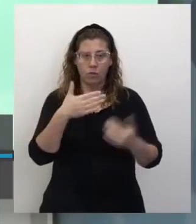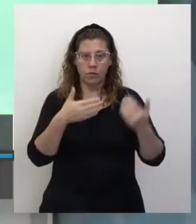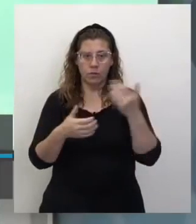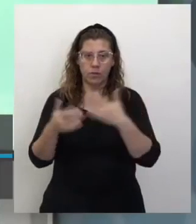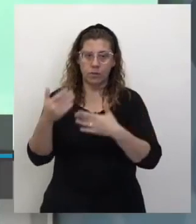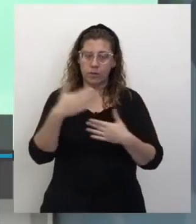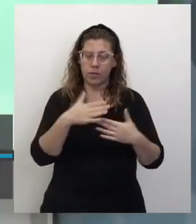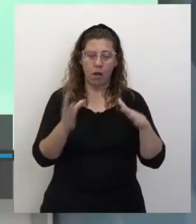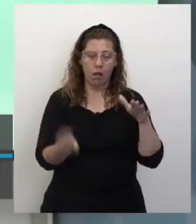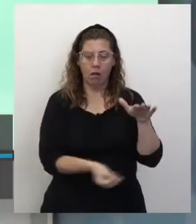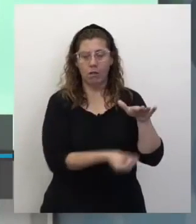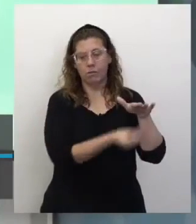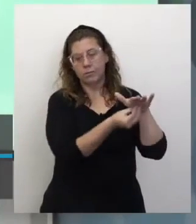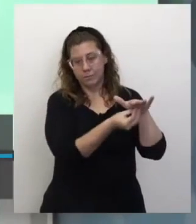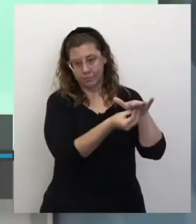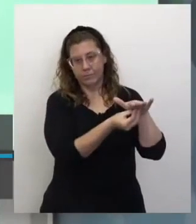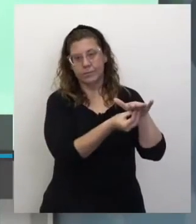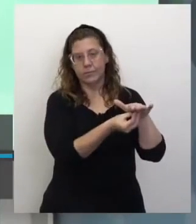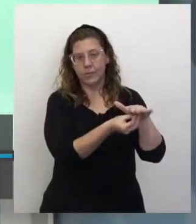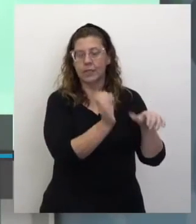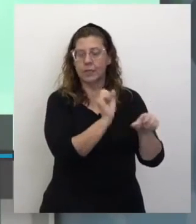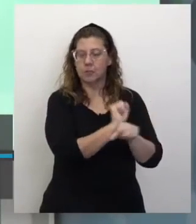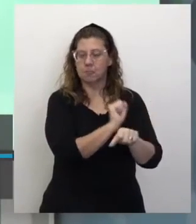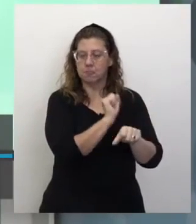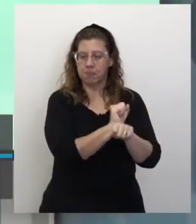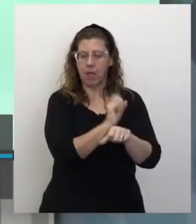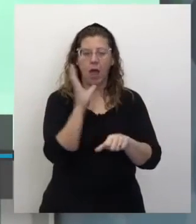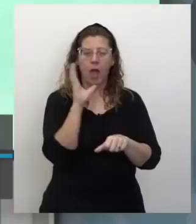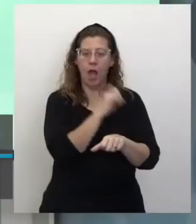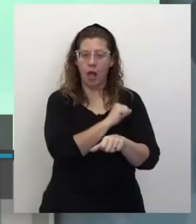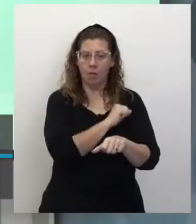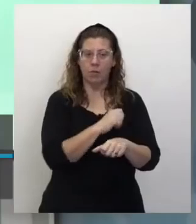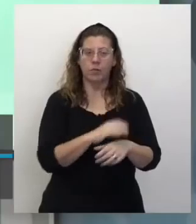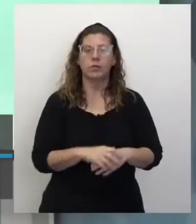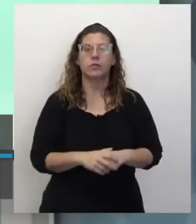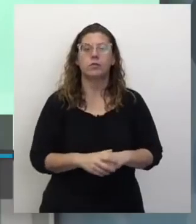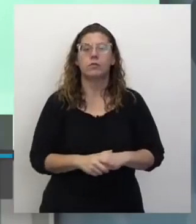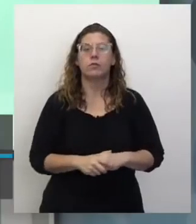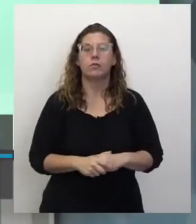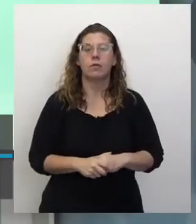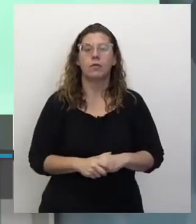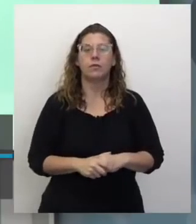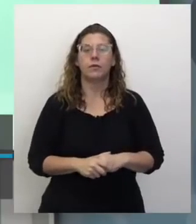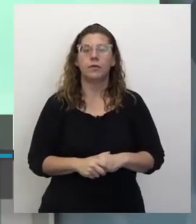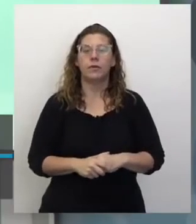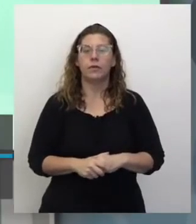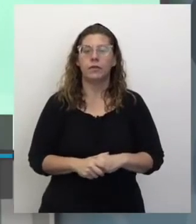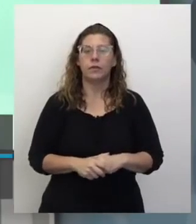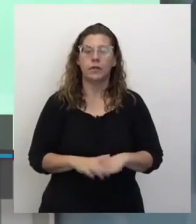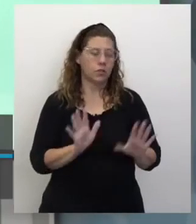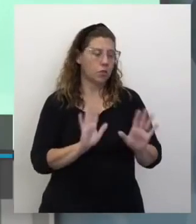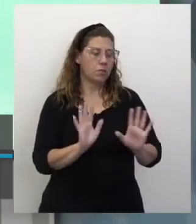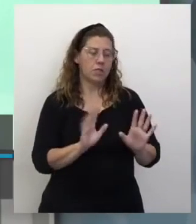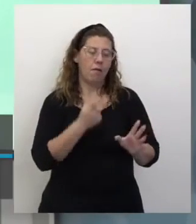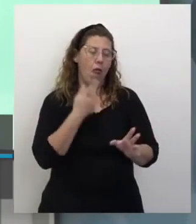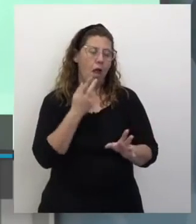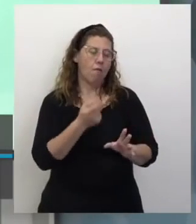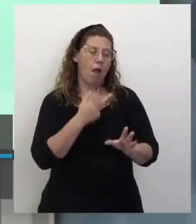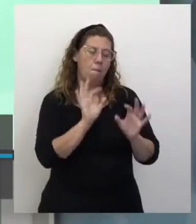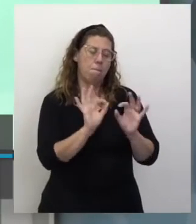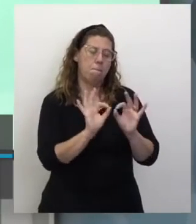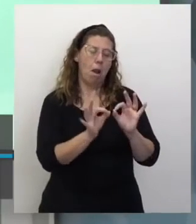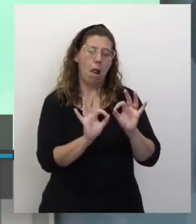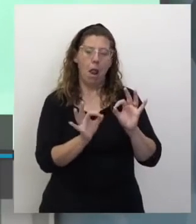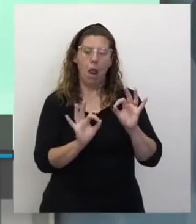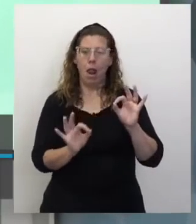no repositório, aguardem que logo vai estar. A aula não está indo no repositório, então não precisa ficar falando várias vezes aí que